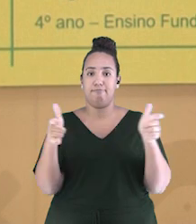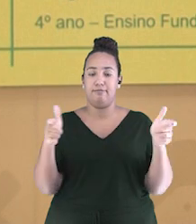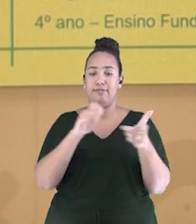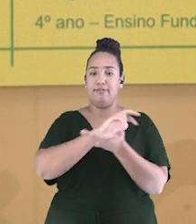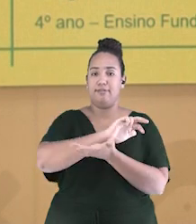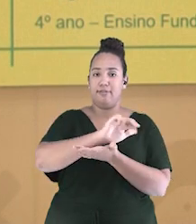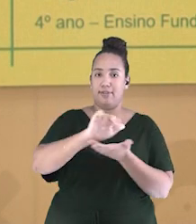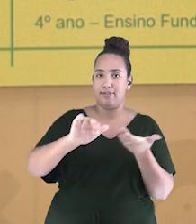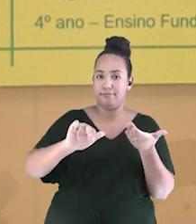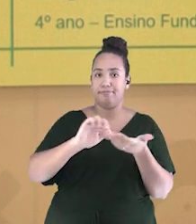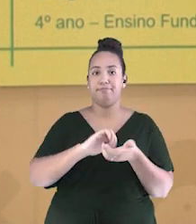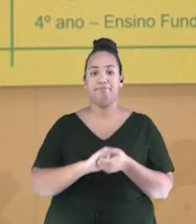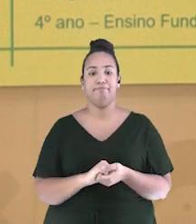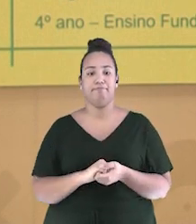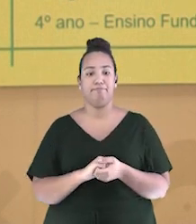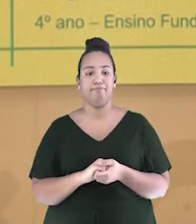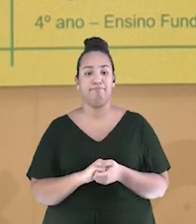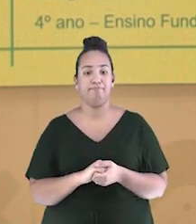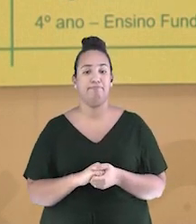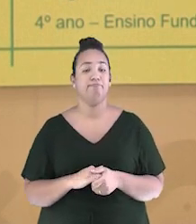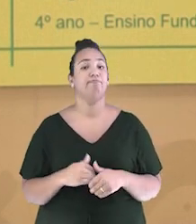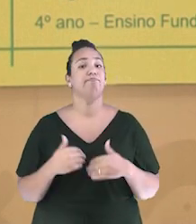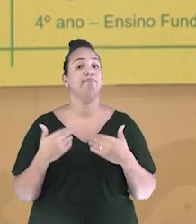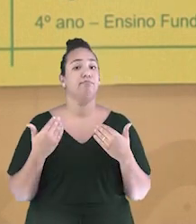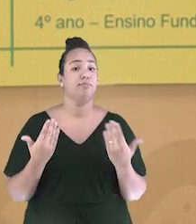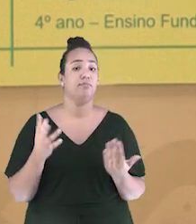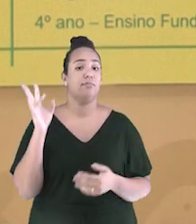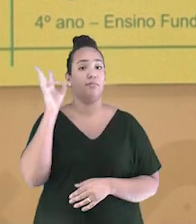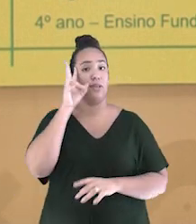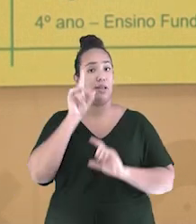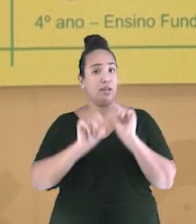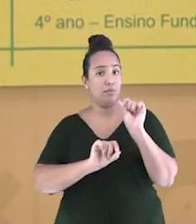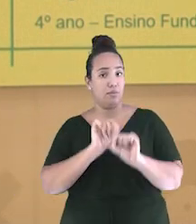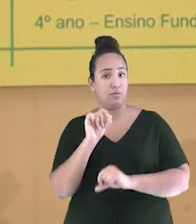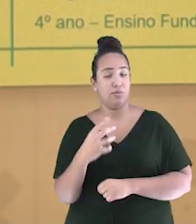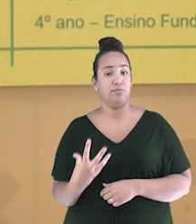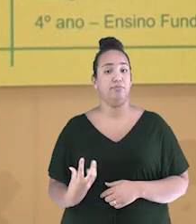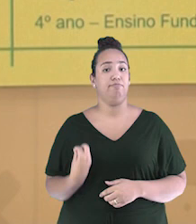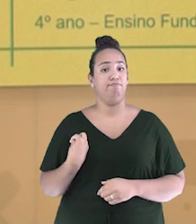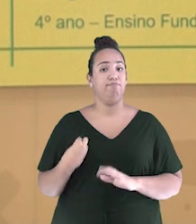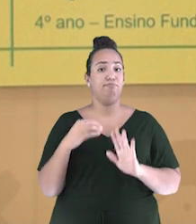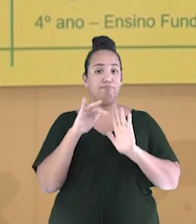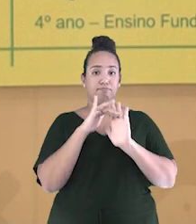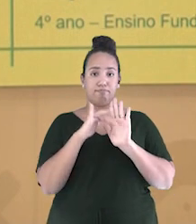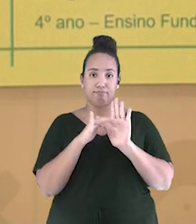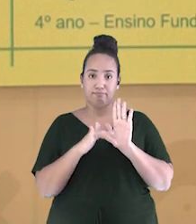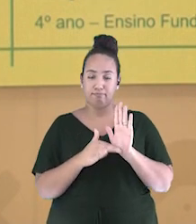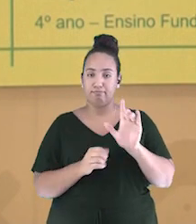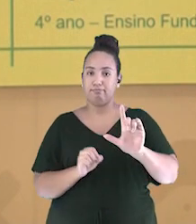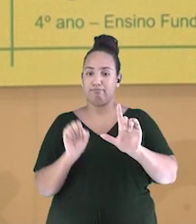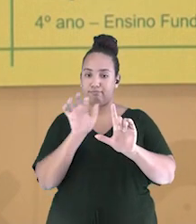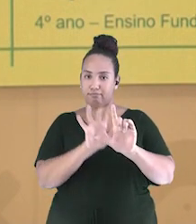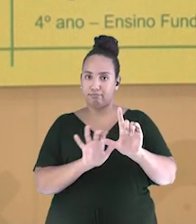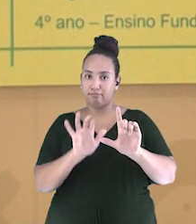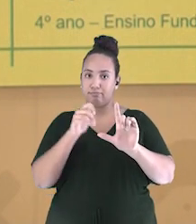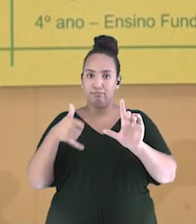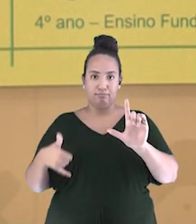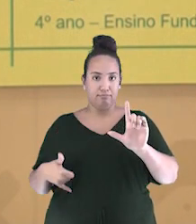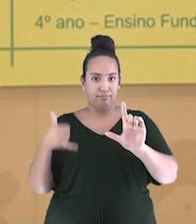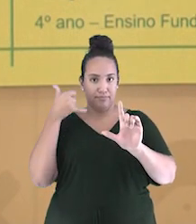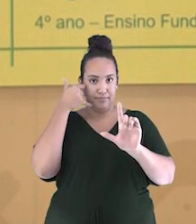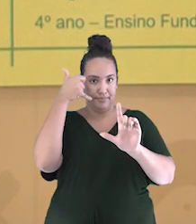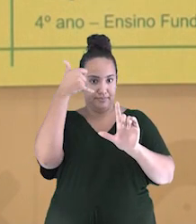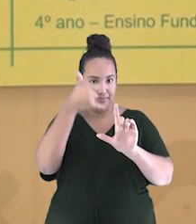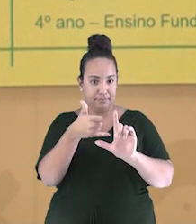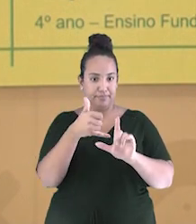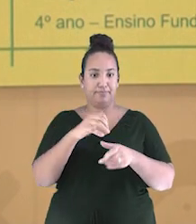sociedade. Vamos para a nossa aula e não se esqueça de apontar a câmera do celular para o QR Code e assinar